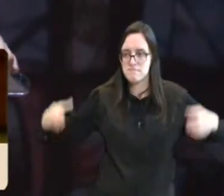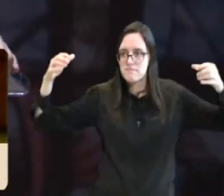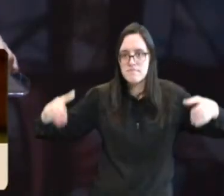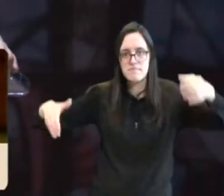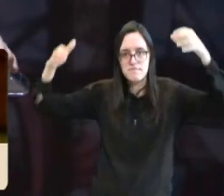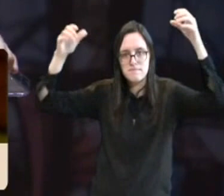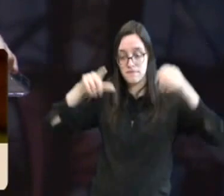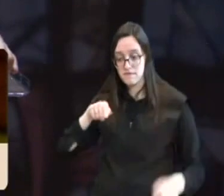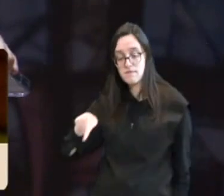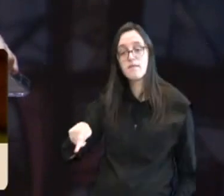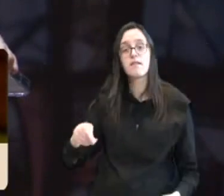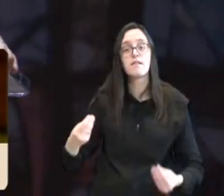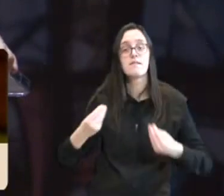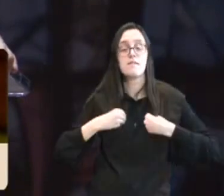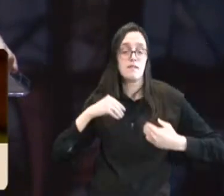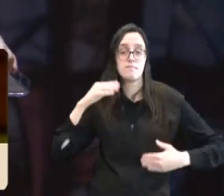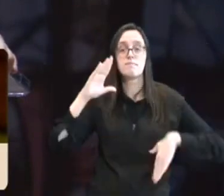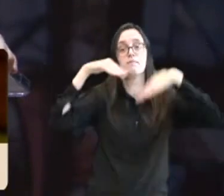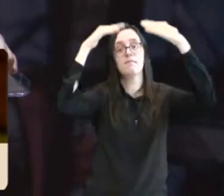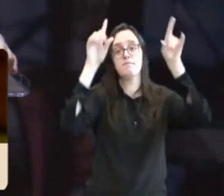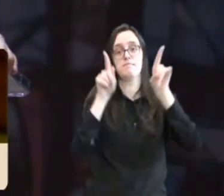Comunhão traz crescimento, traz bênção.